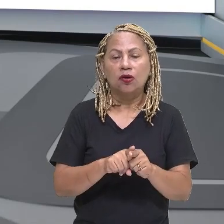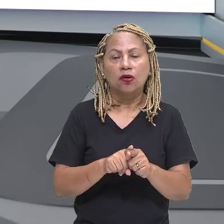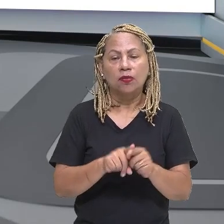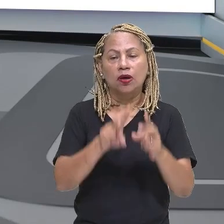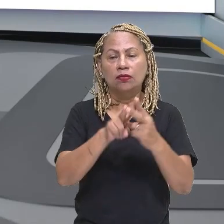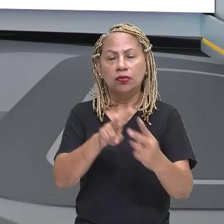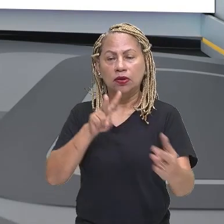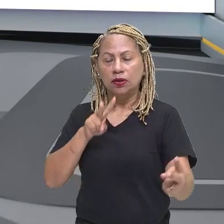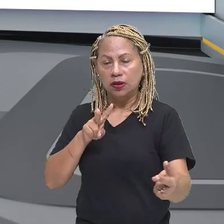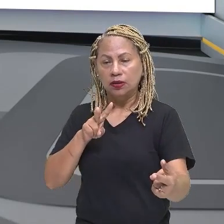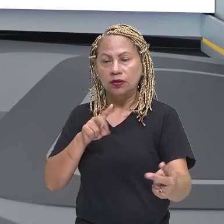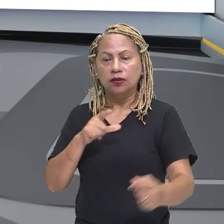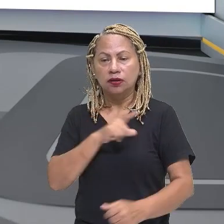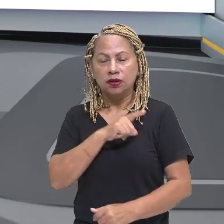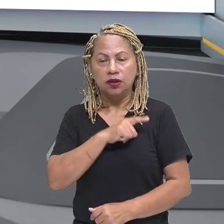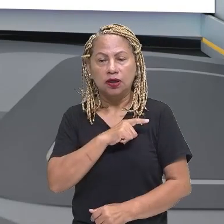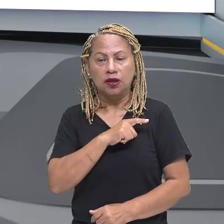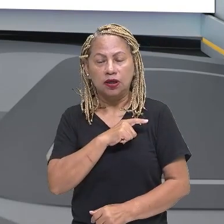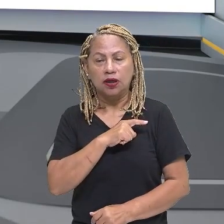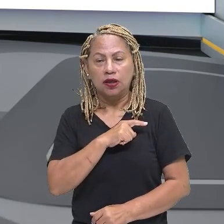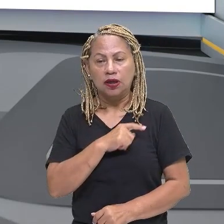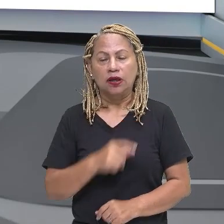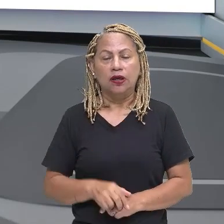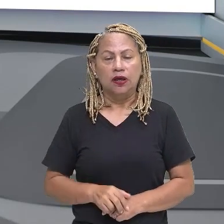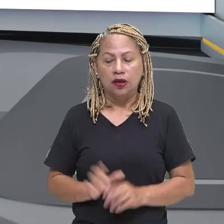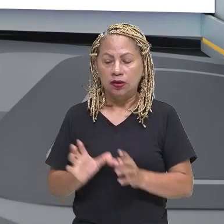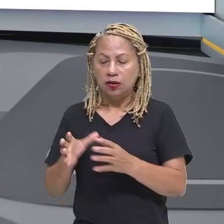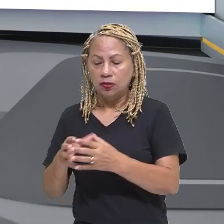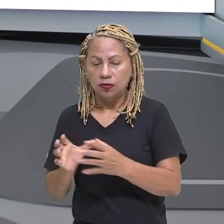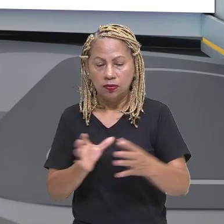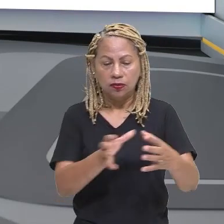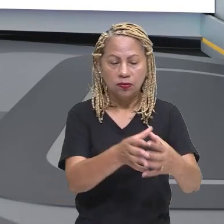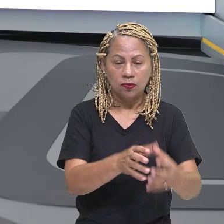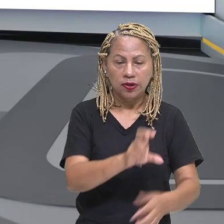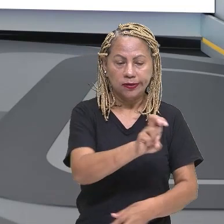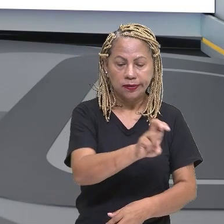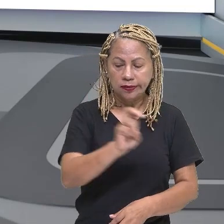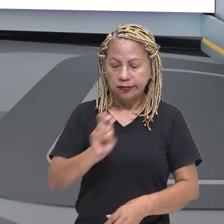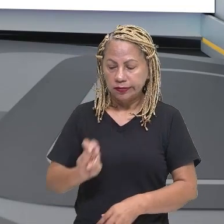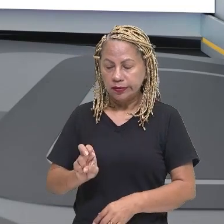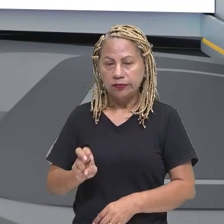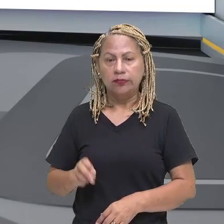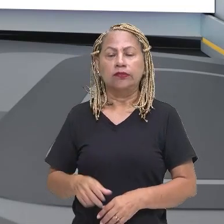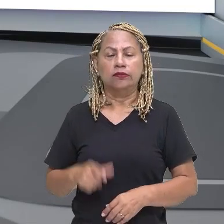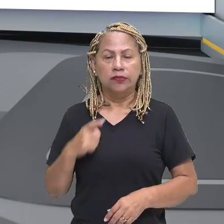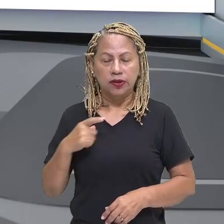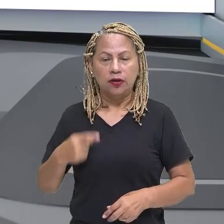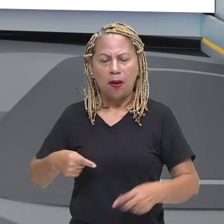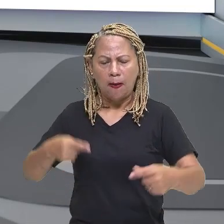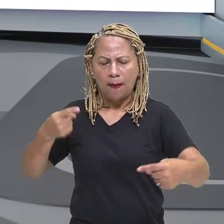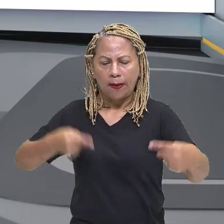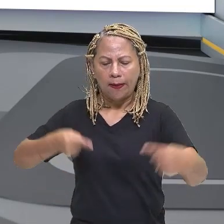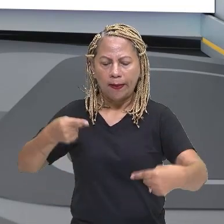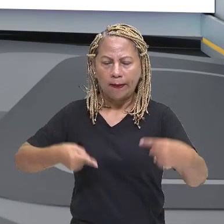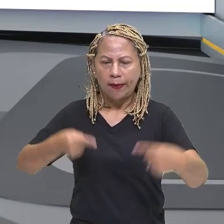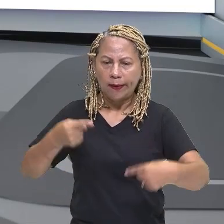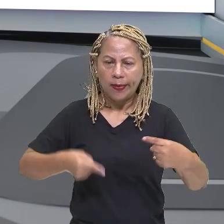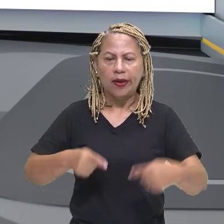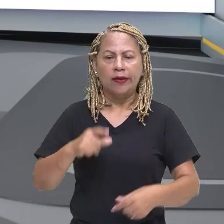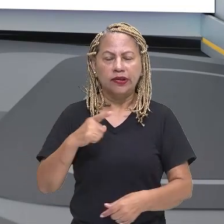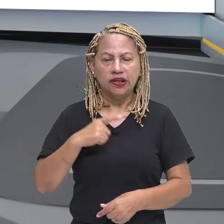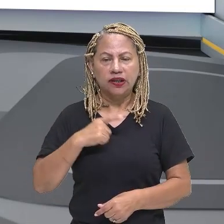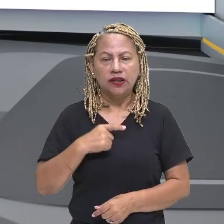2 times com 5 jogadores cada devem lutar entre si até que se tenha